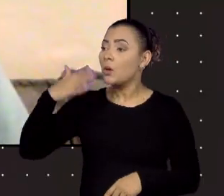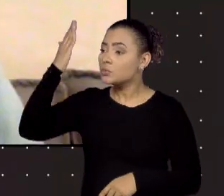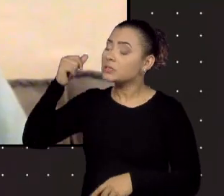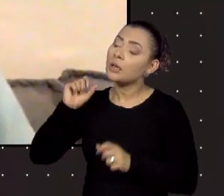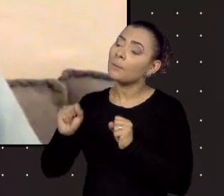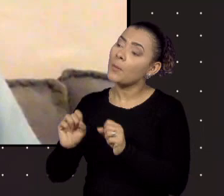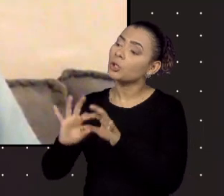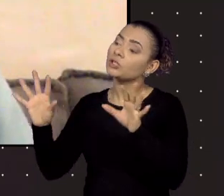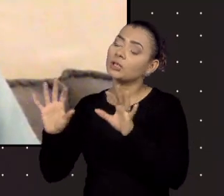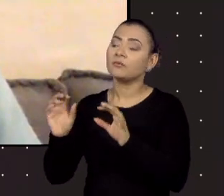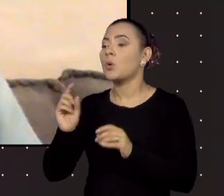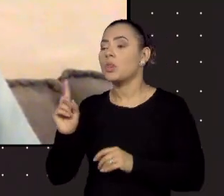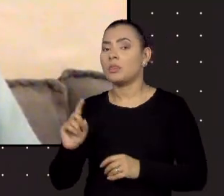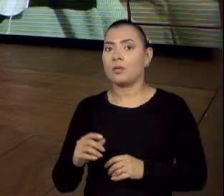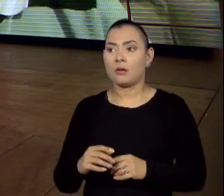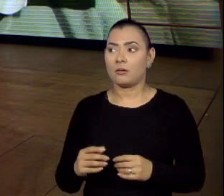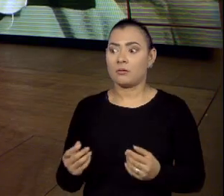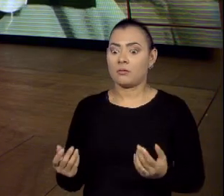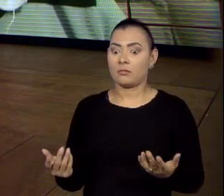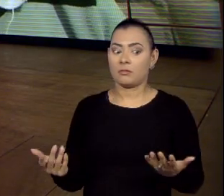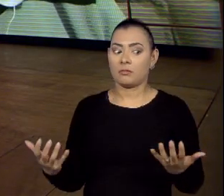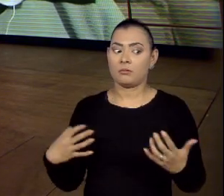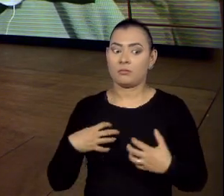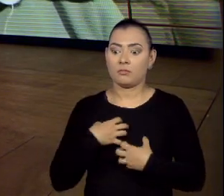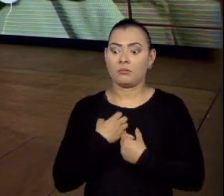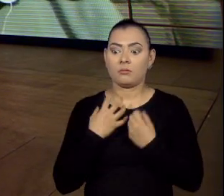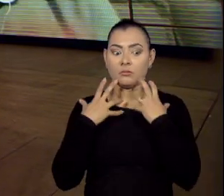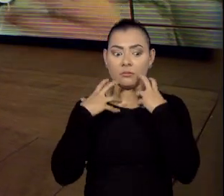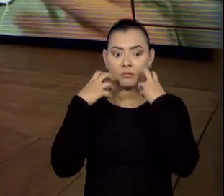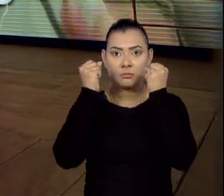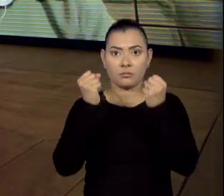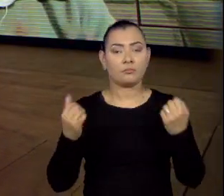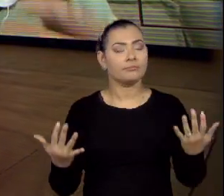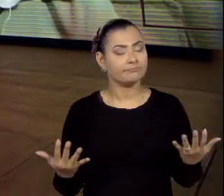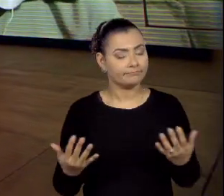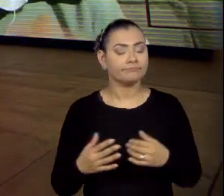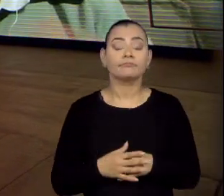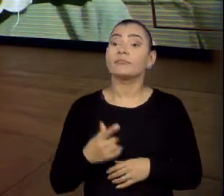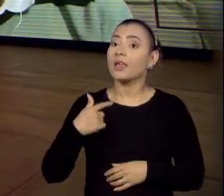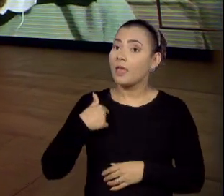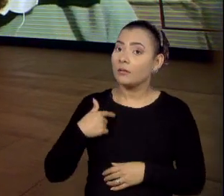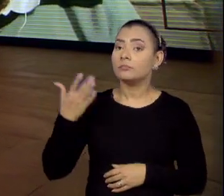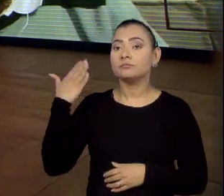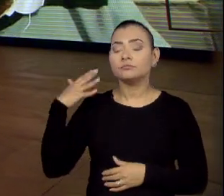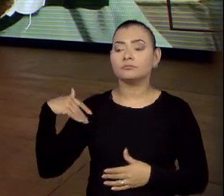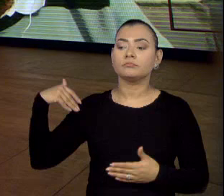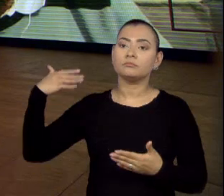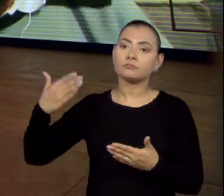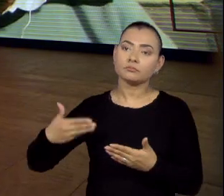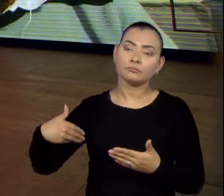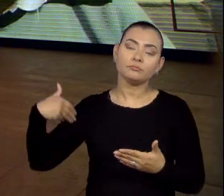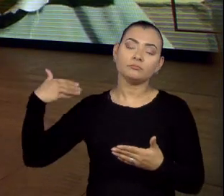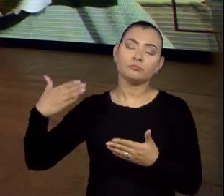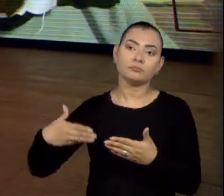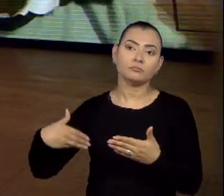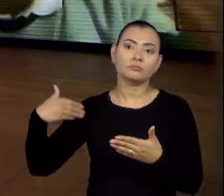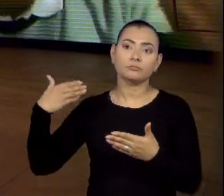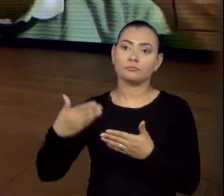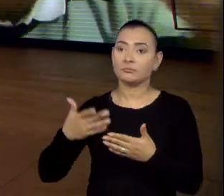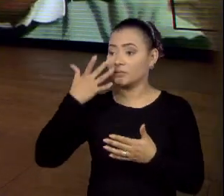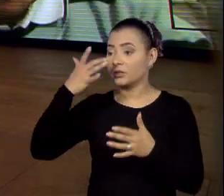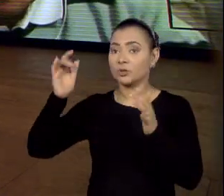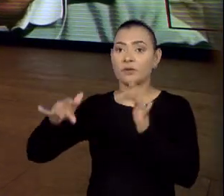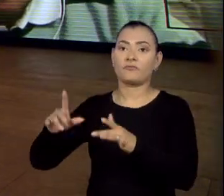publicar. Então, era essa coisa. Então, eu fui, com o tempo, acumulando. Eu, em vez de jogar